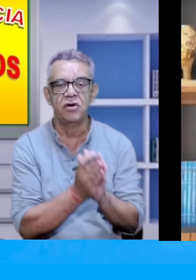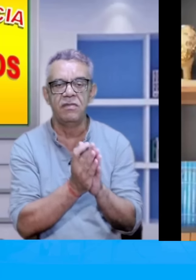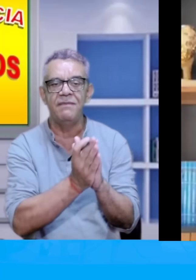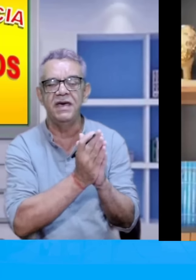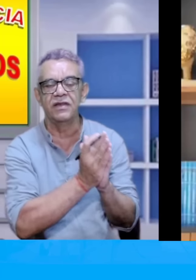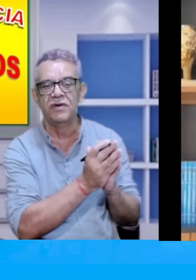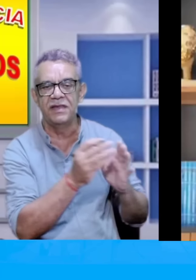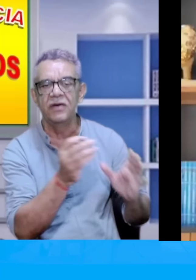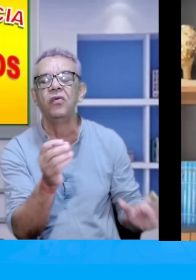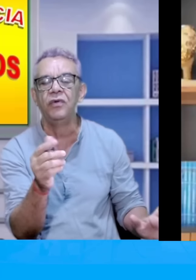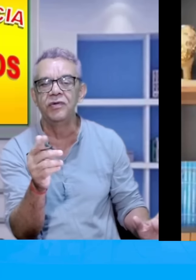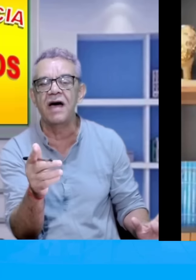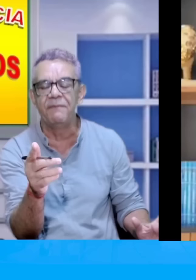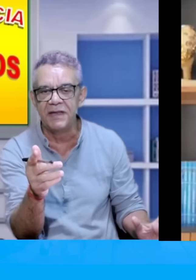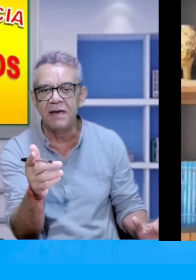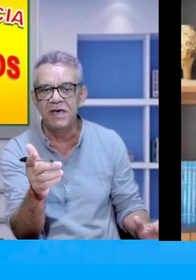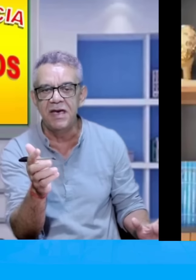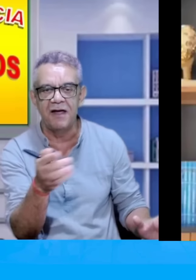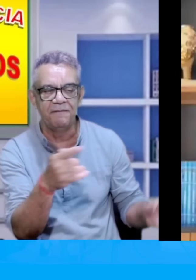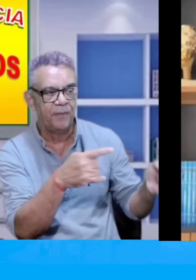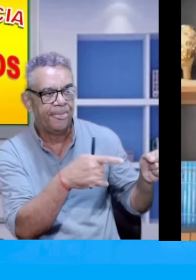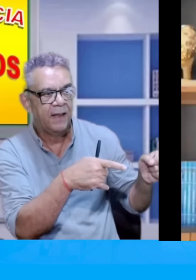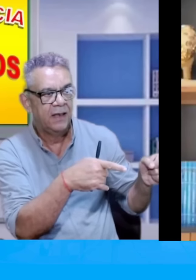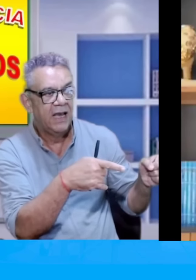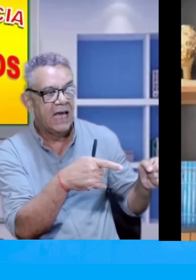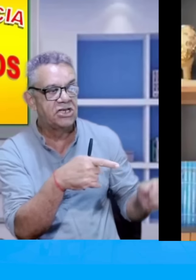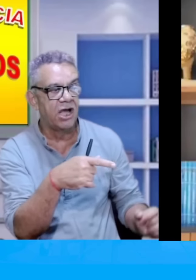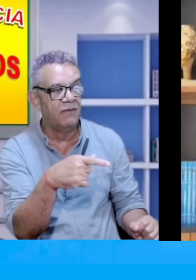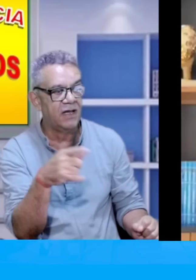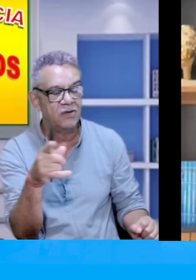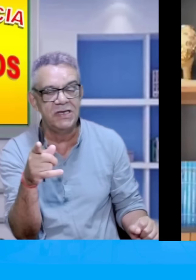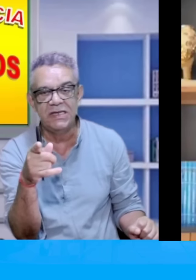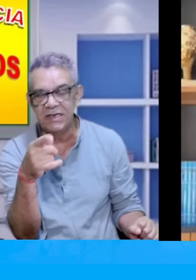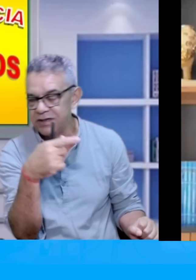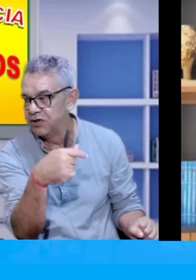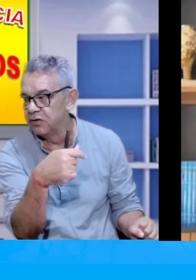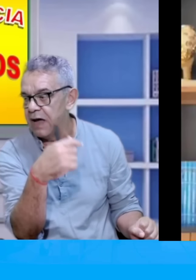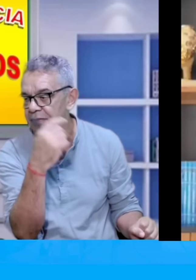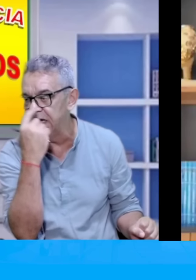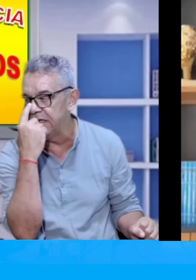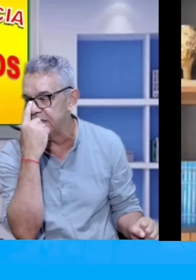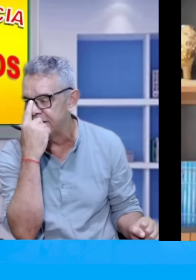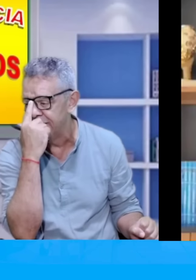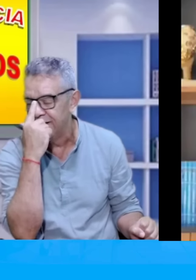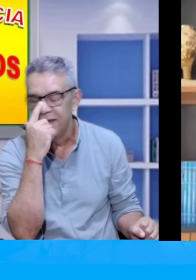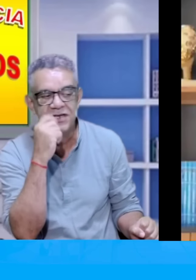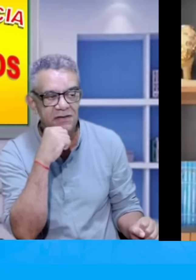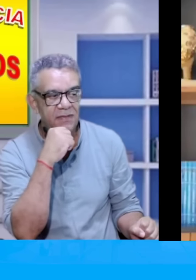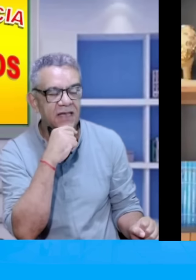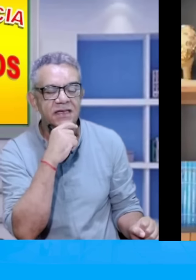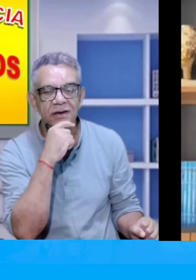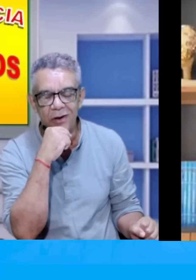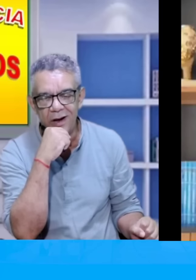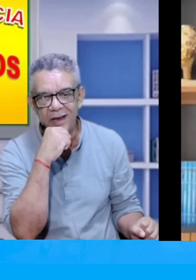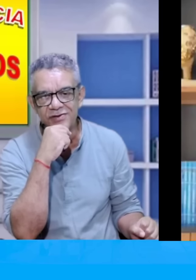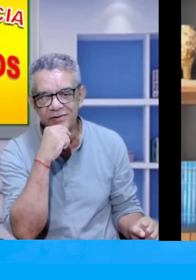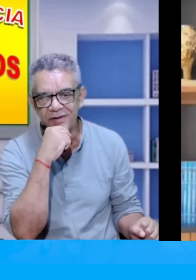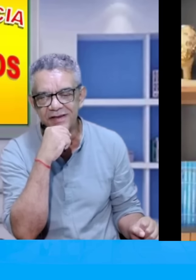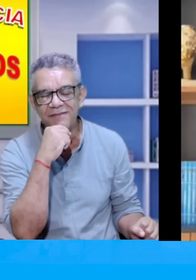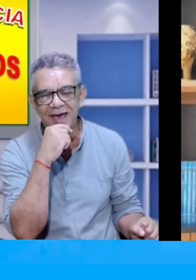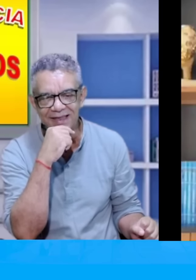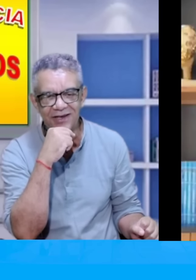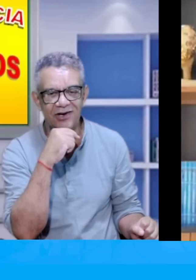decidir sobre a abertura de culto na pandemia, ele chamando o ministro Gilmar Mendes de